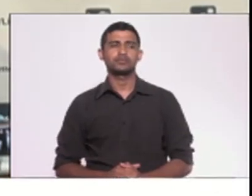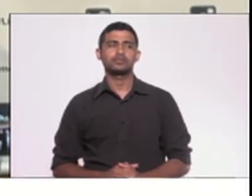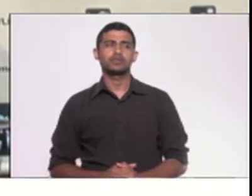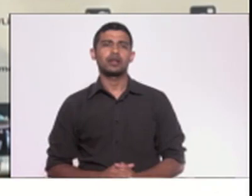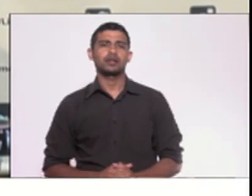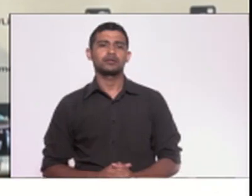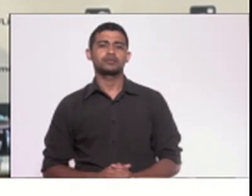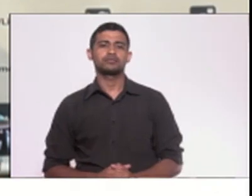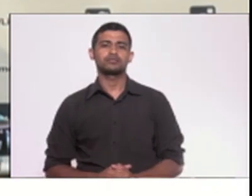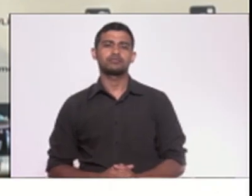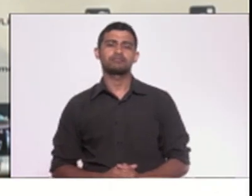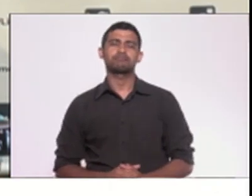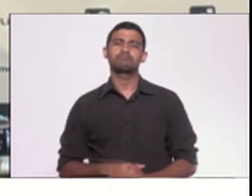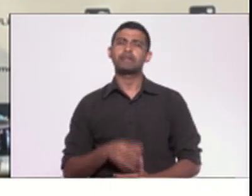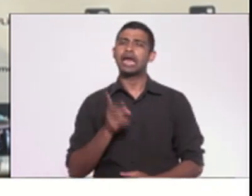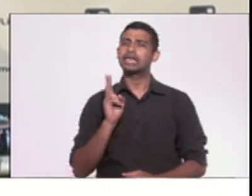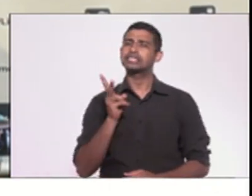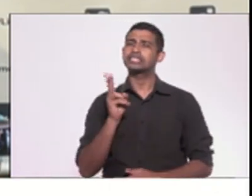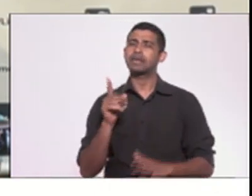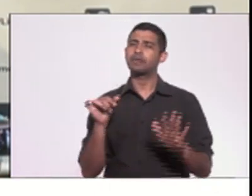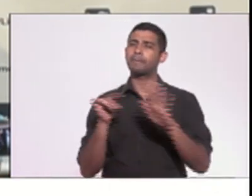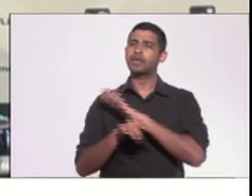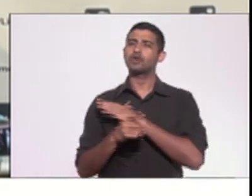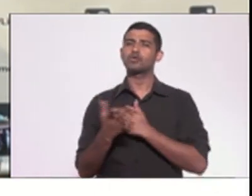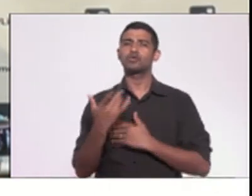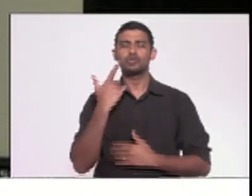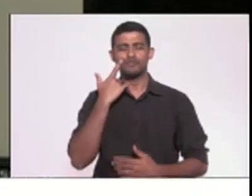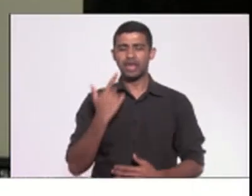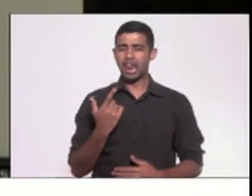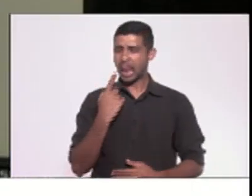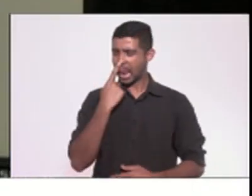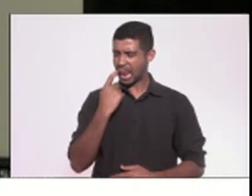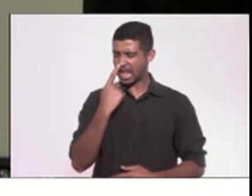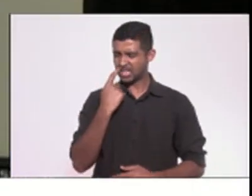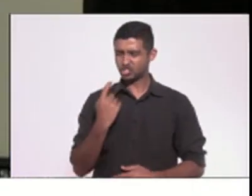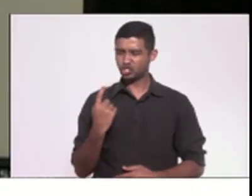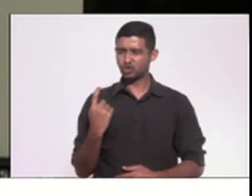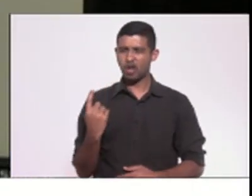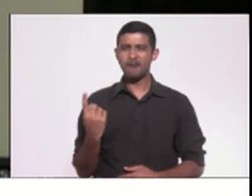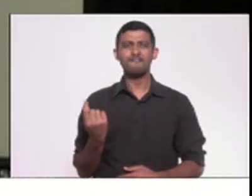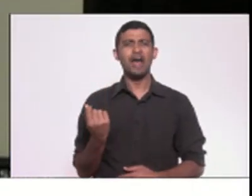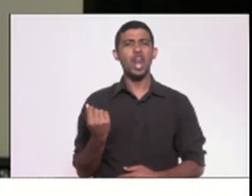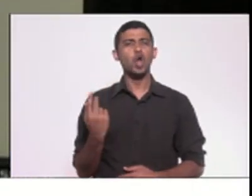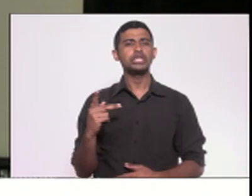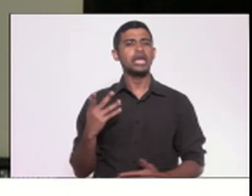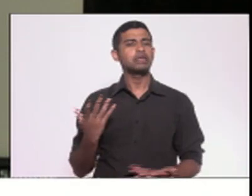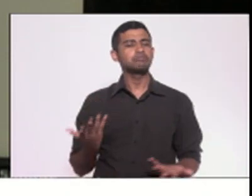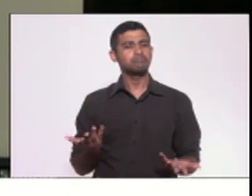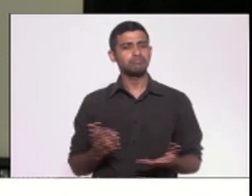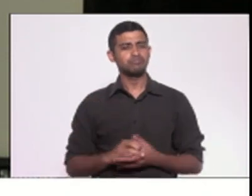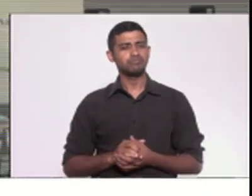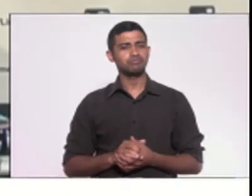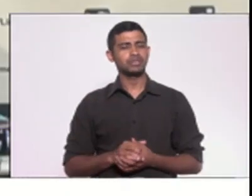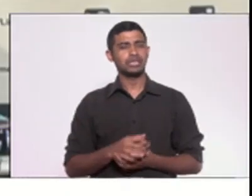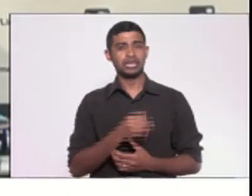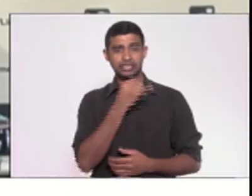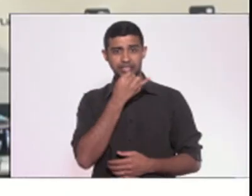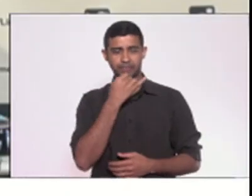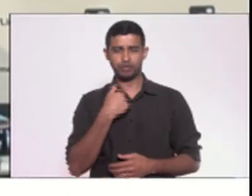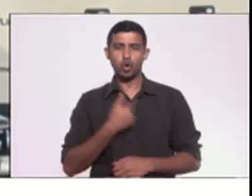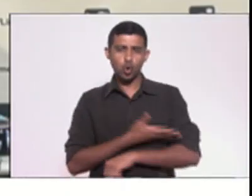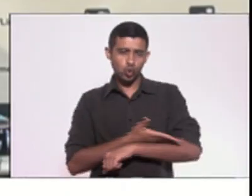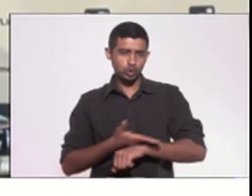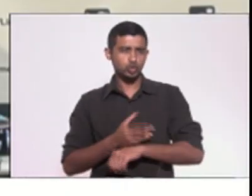e eu faço essa pergunta muito para as pessoas, né, qual o valor do lixo? Né, e normalmente eu dou um saco transparente para as pessoas,